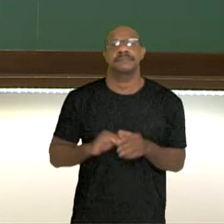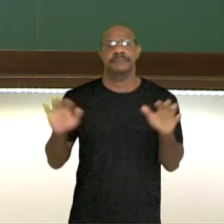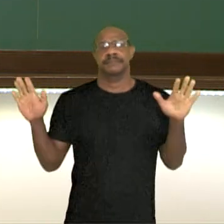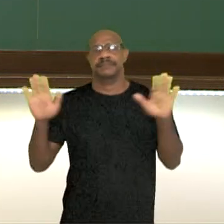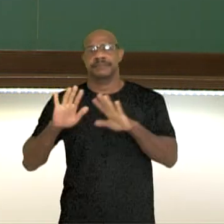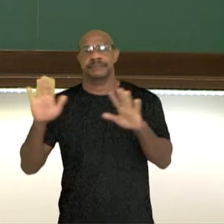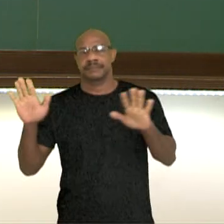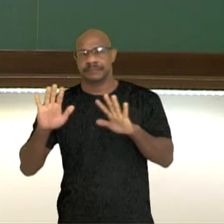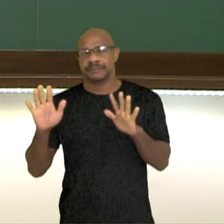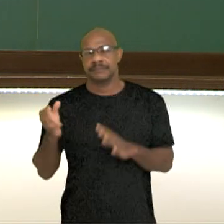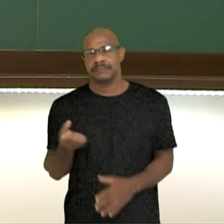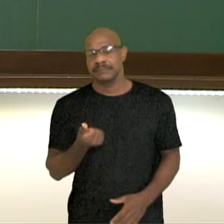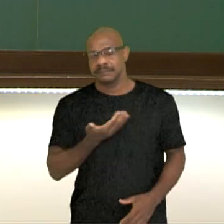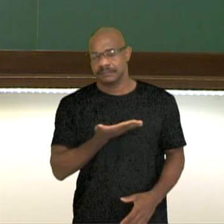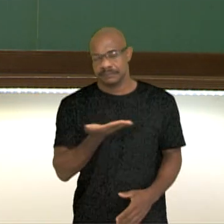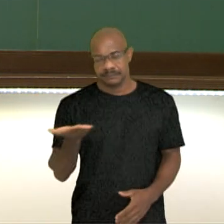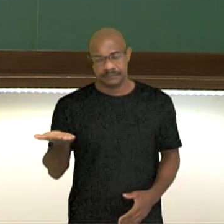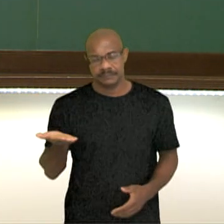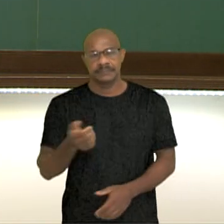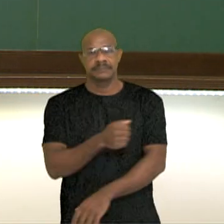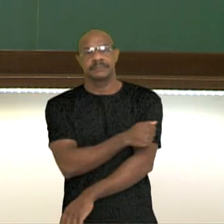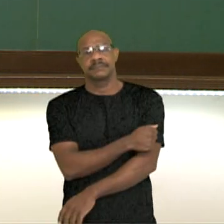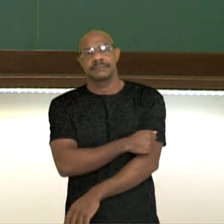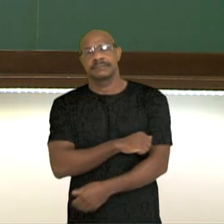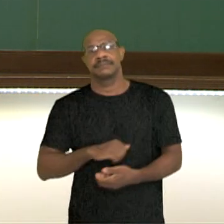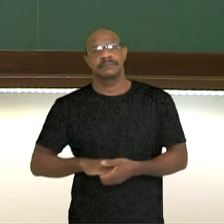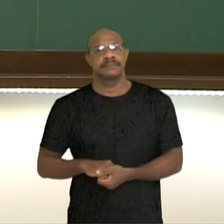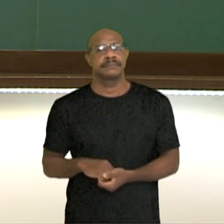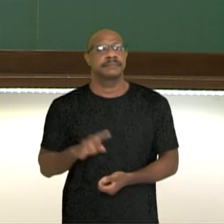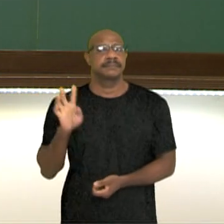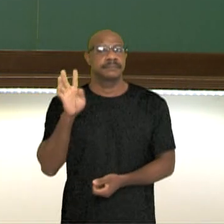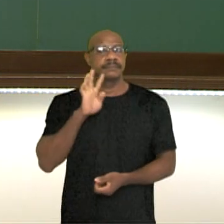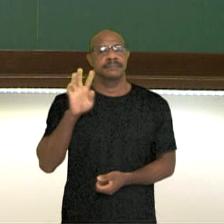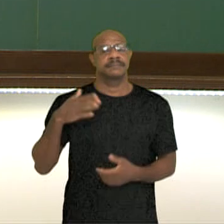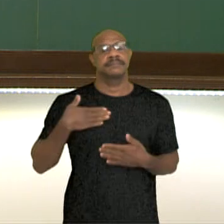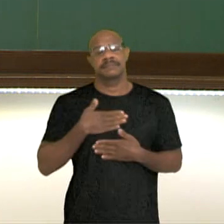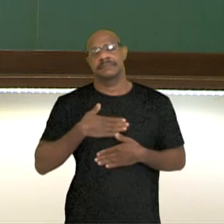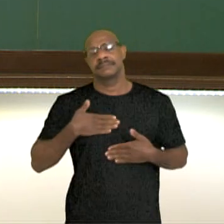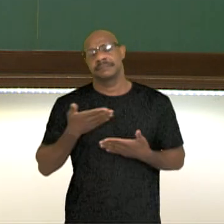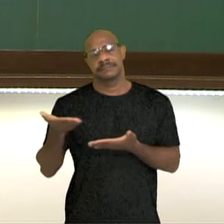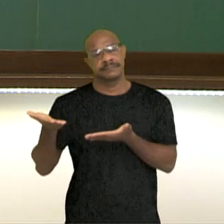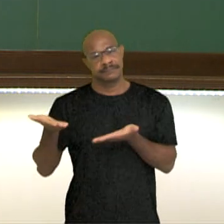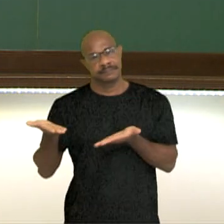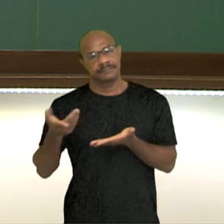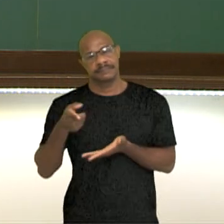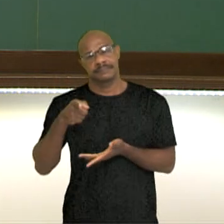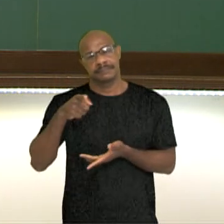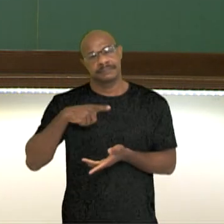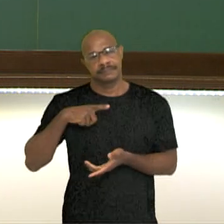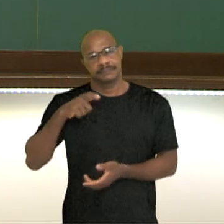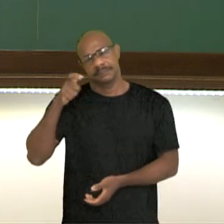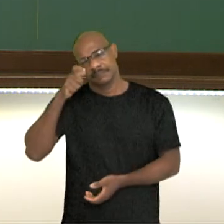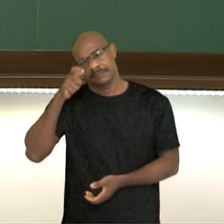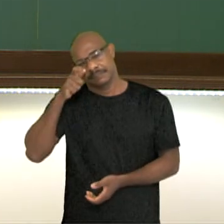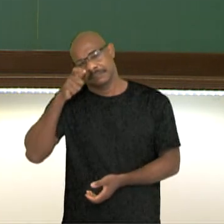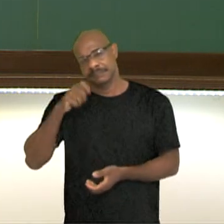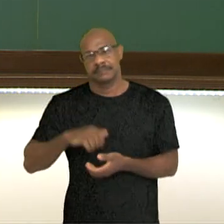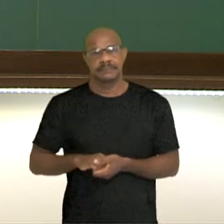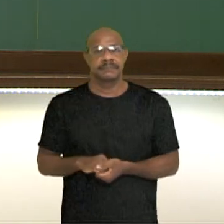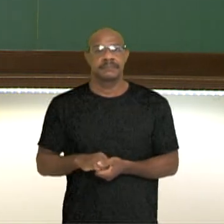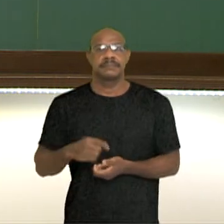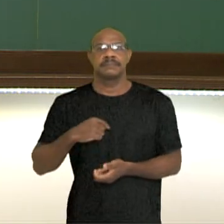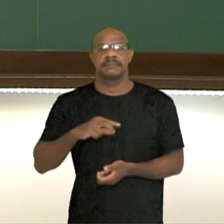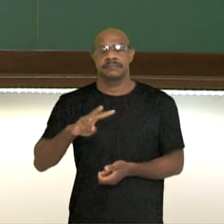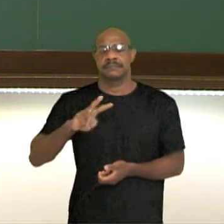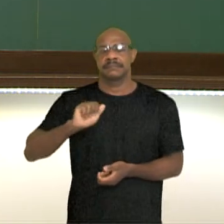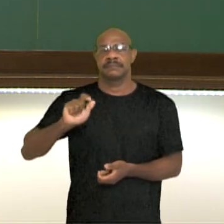Olá, meu caro, minha cara aluna, que legal, que prazer você estar aí junto conosco, eu e o